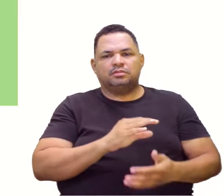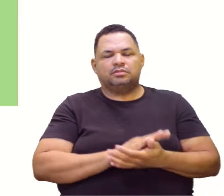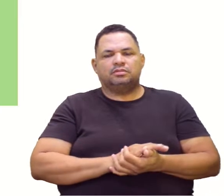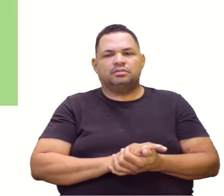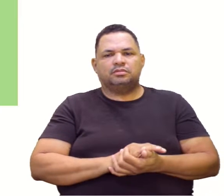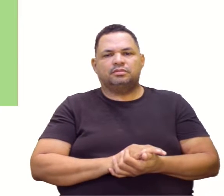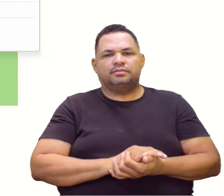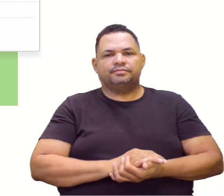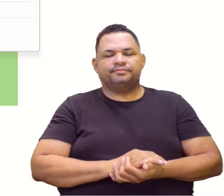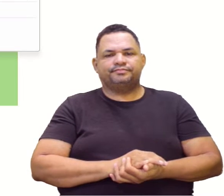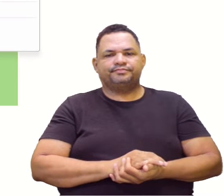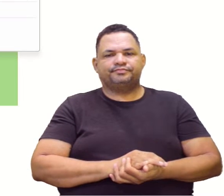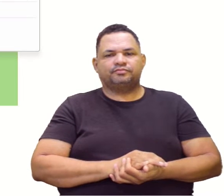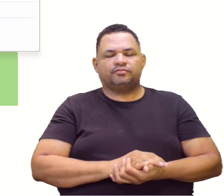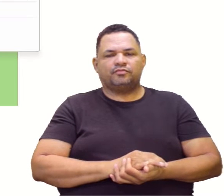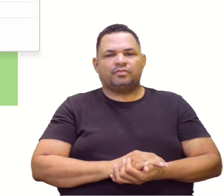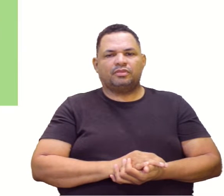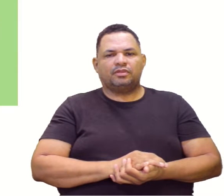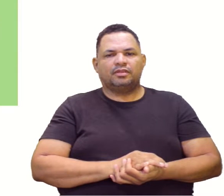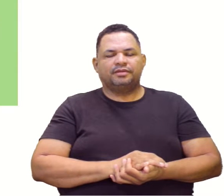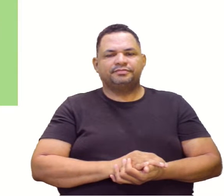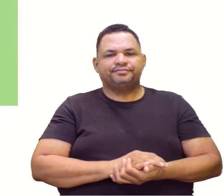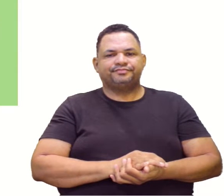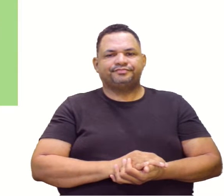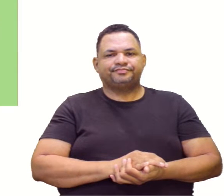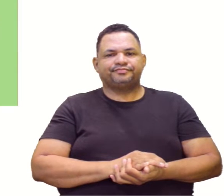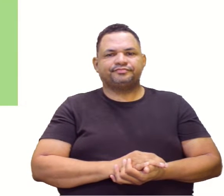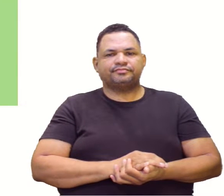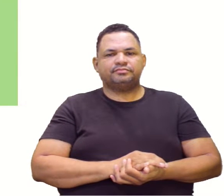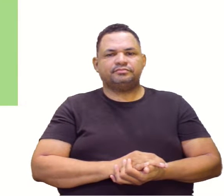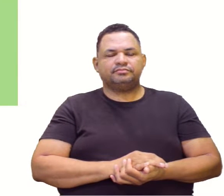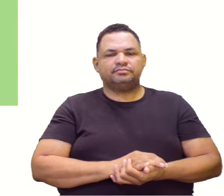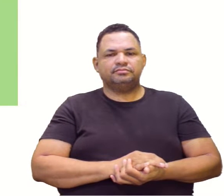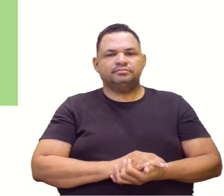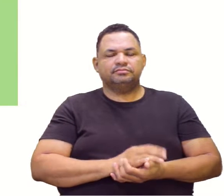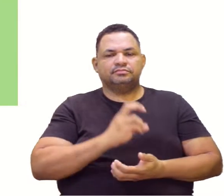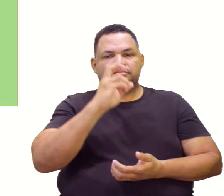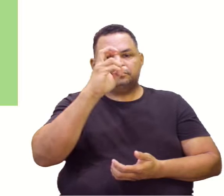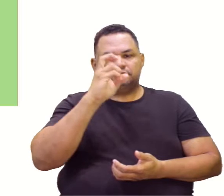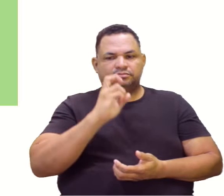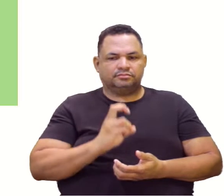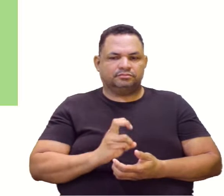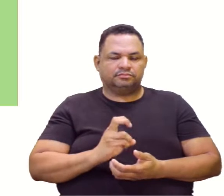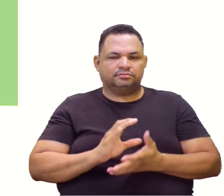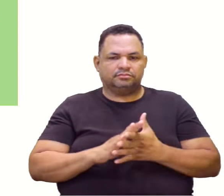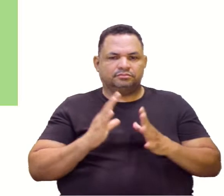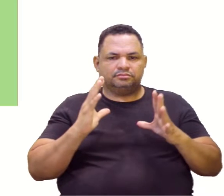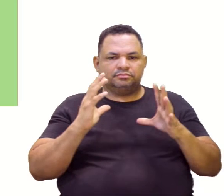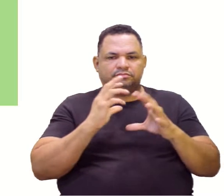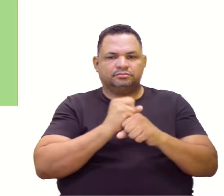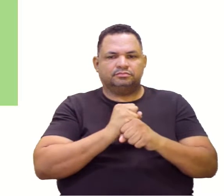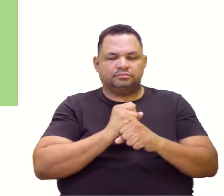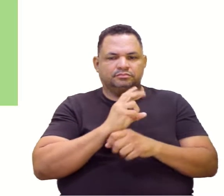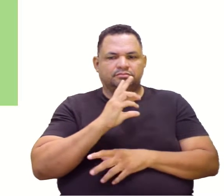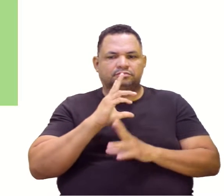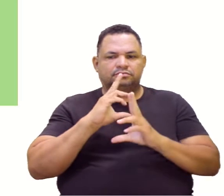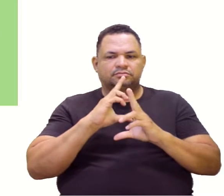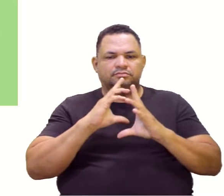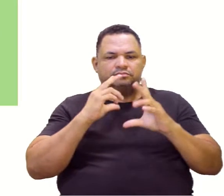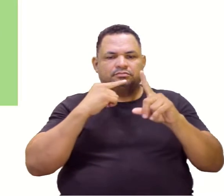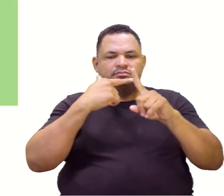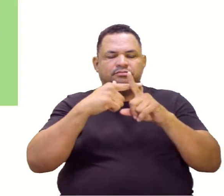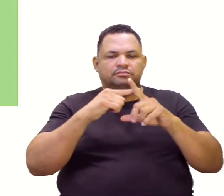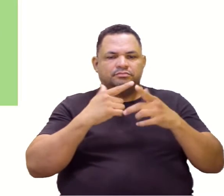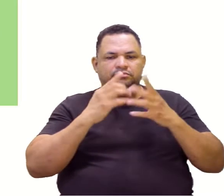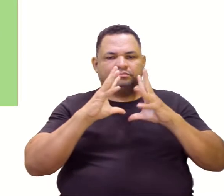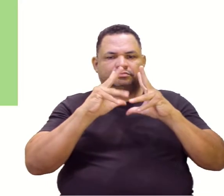mede 3, aqui mede 5. Ops, vai sumir também. Aqui mede 5 e aqui mede 5. Soma tudo, vai dar na mesma, tá?